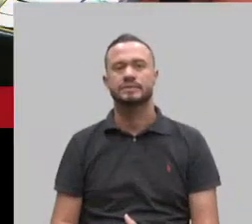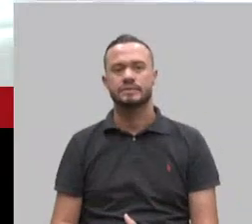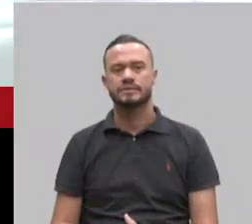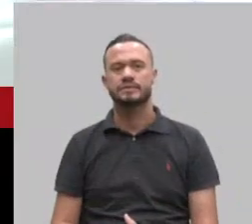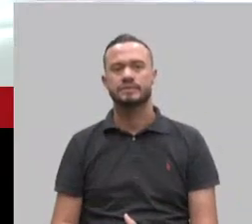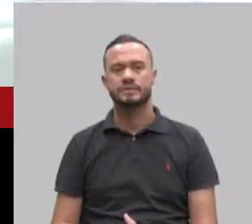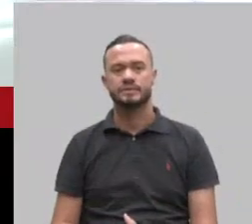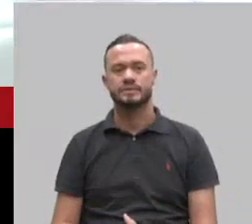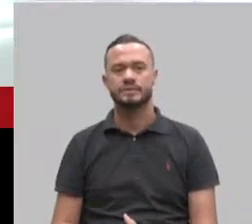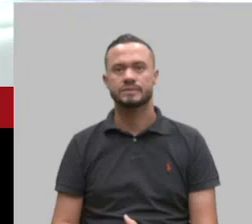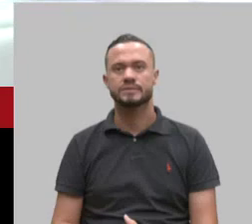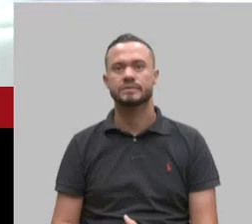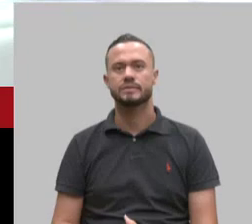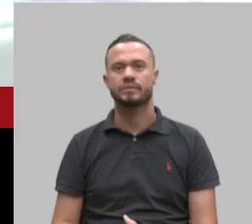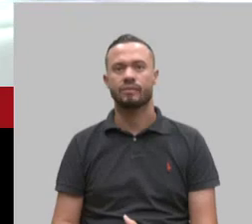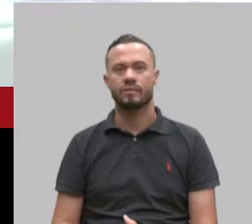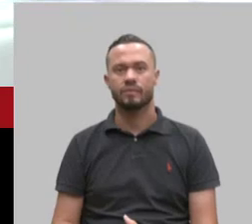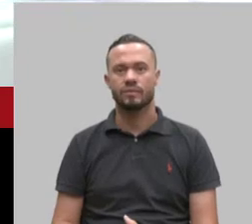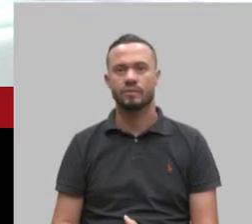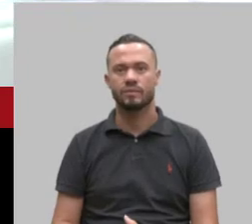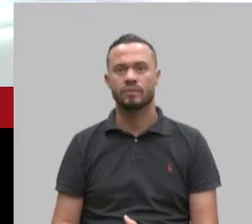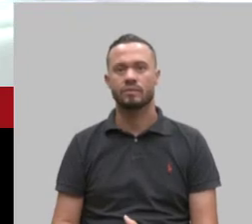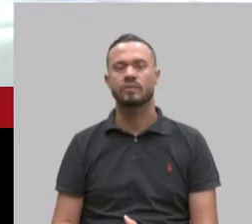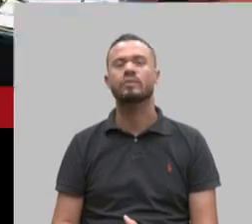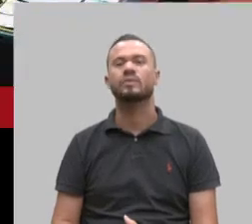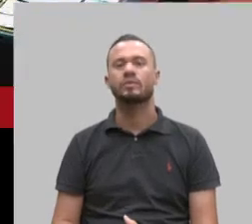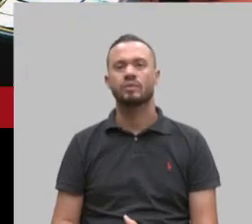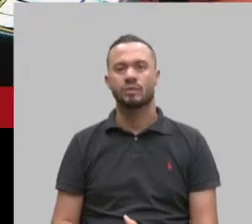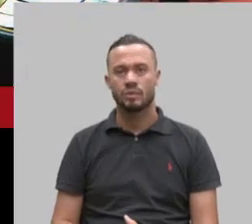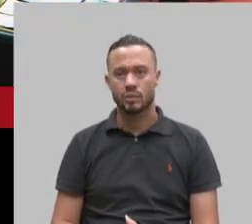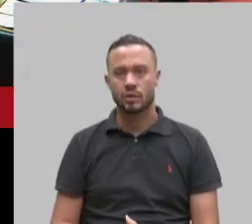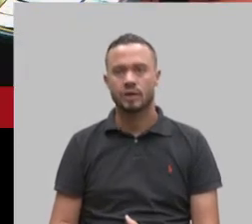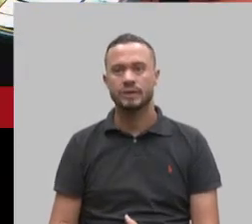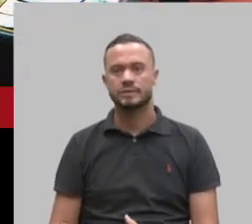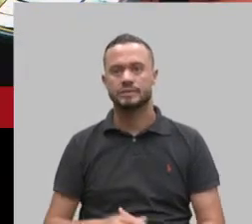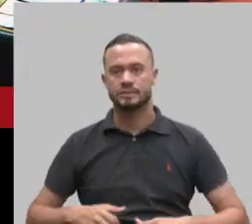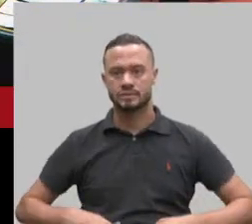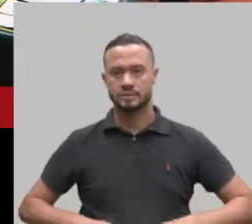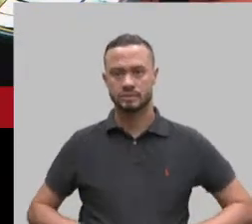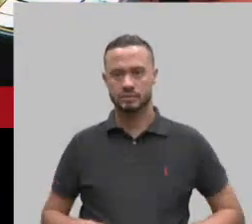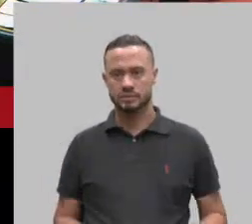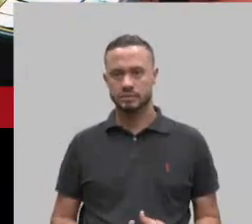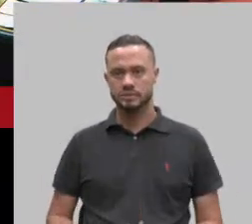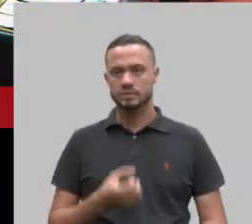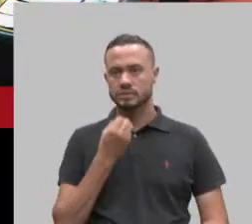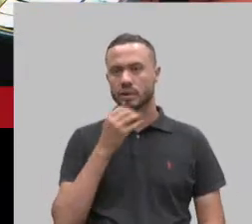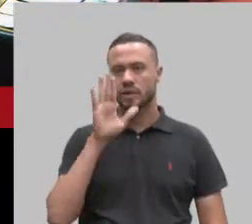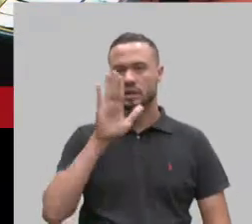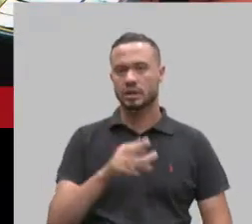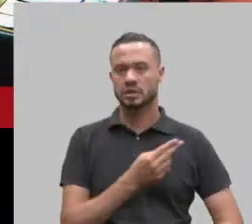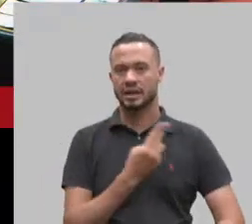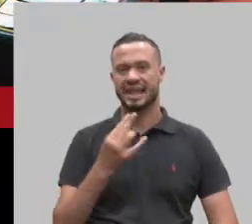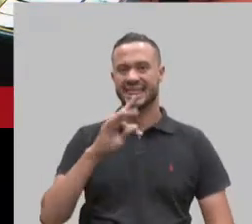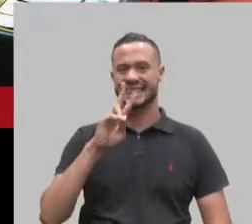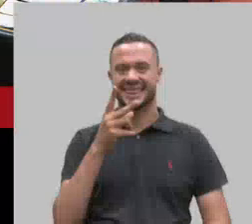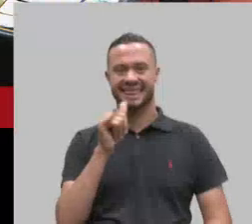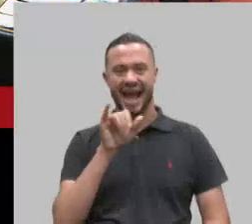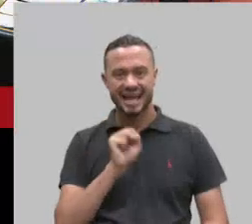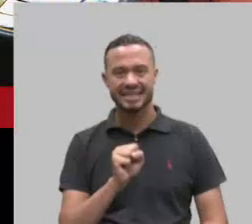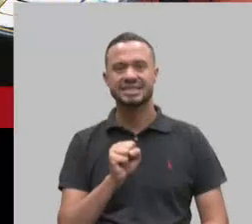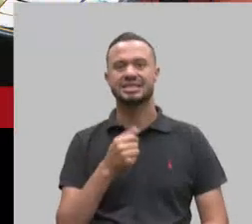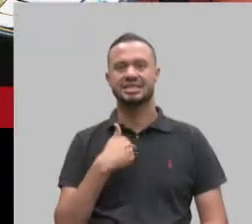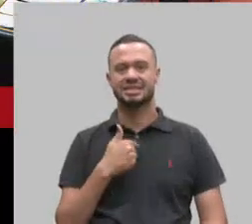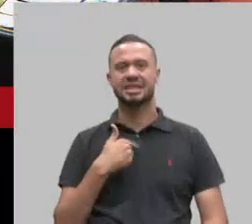obrigado muit Obrigado vai pode falar isso boa tarde meu nome é thí Gonçalves e eu sou de Paula